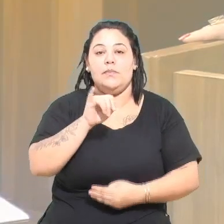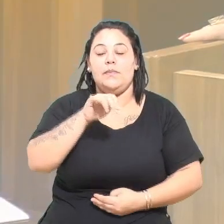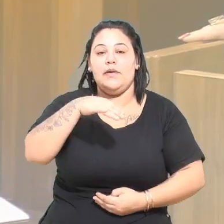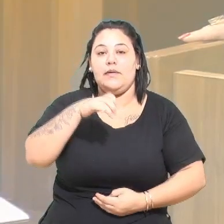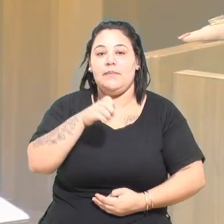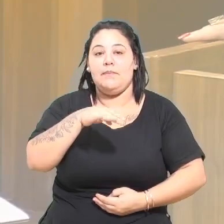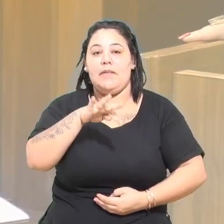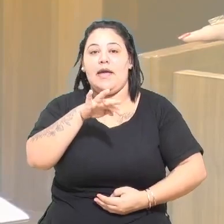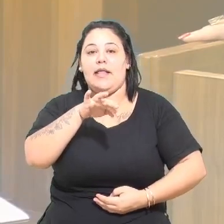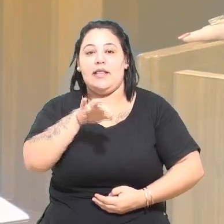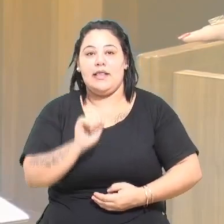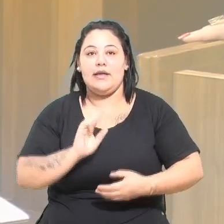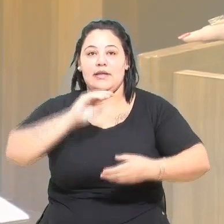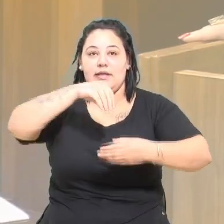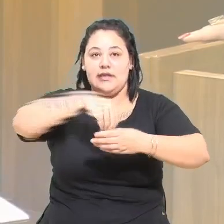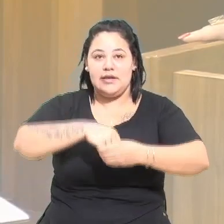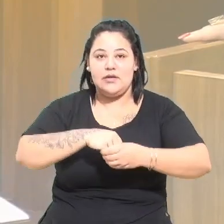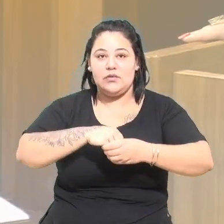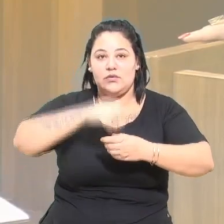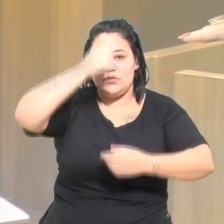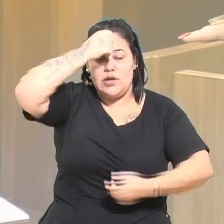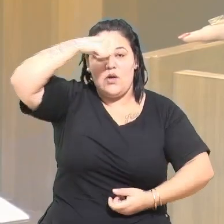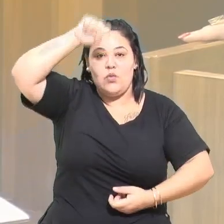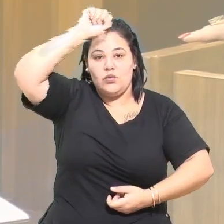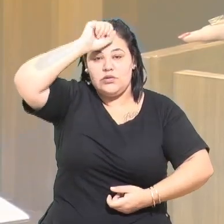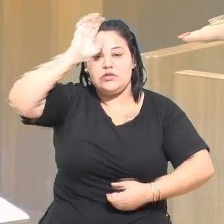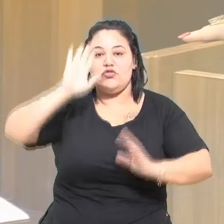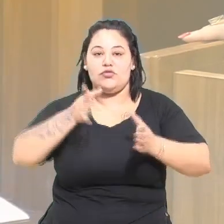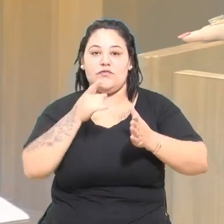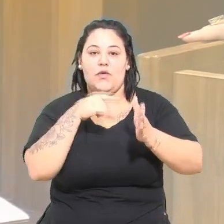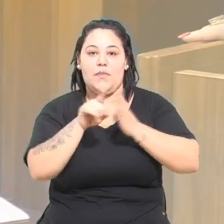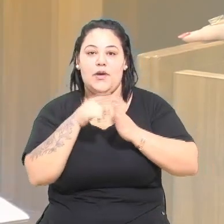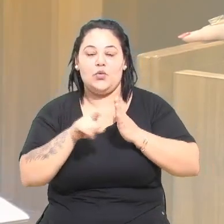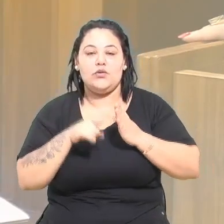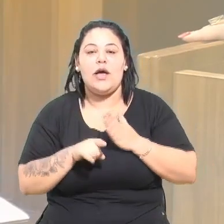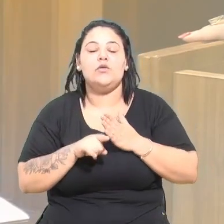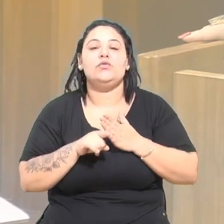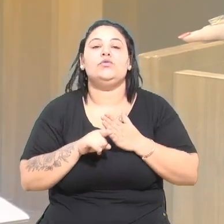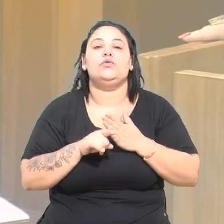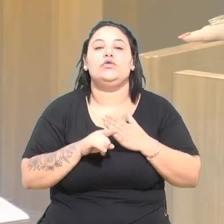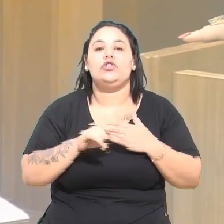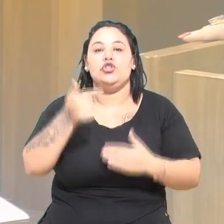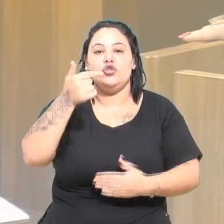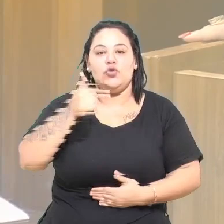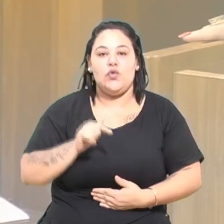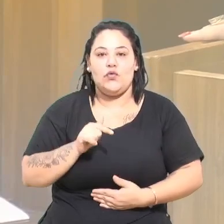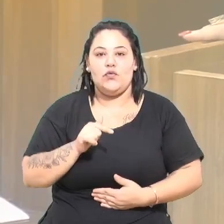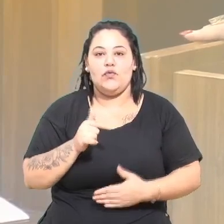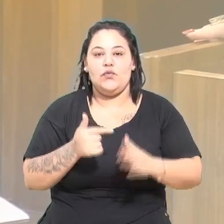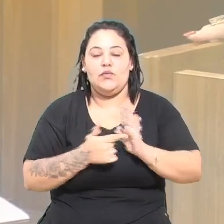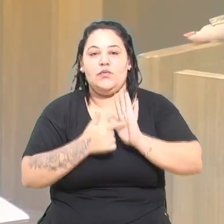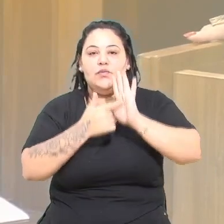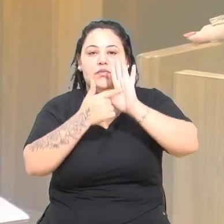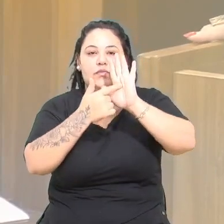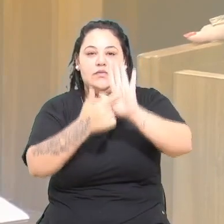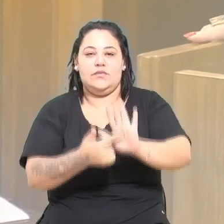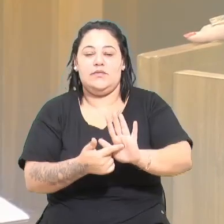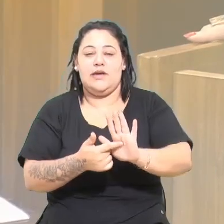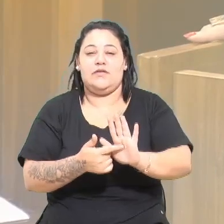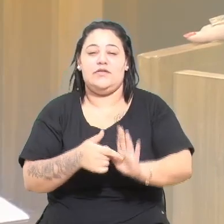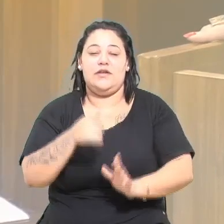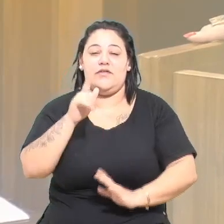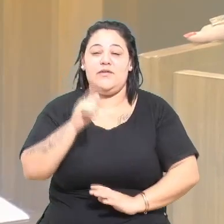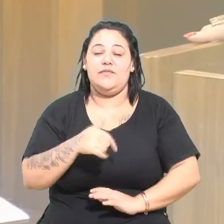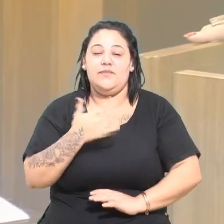na UX, foi-lhe perguntado isso, e mais uma vez ele reafirmou que o governo federal não